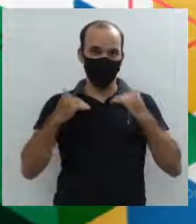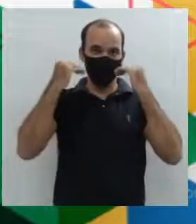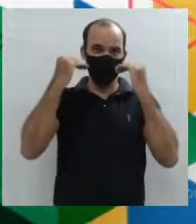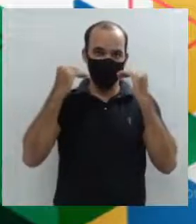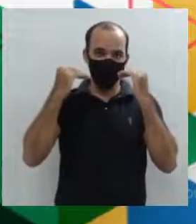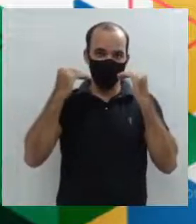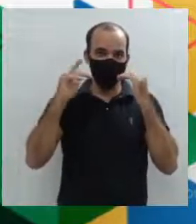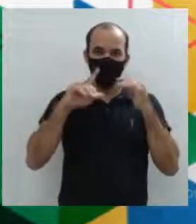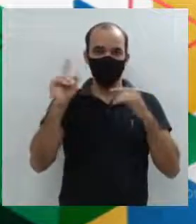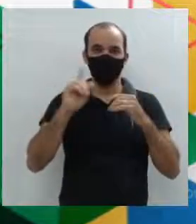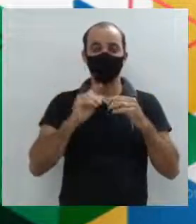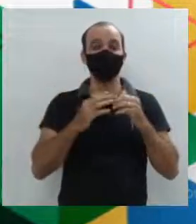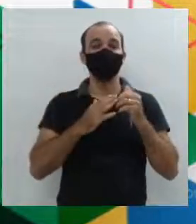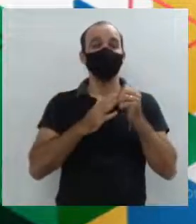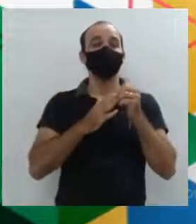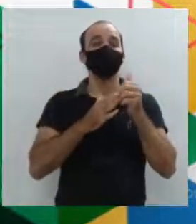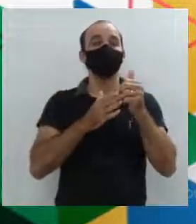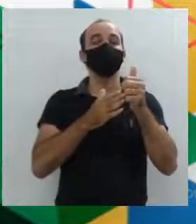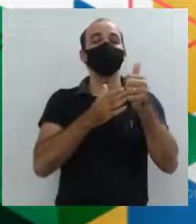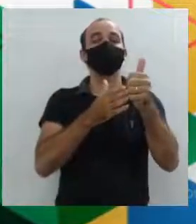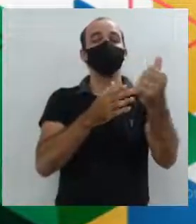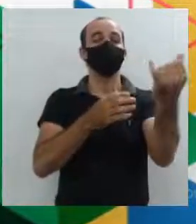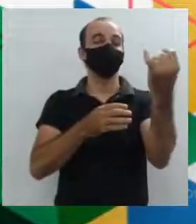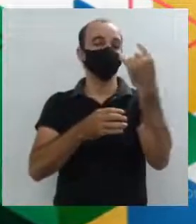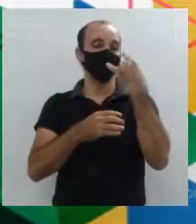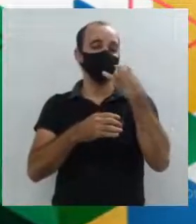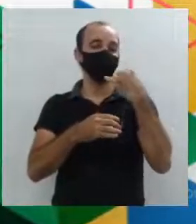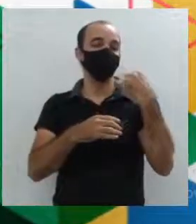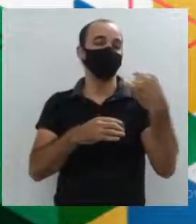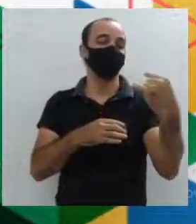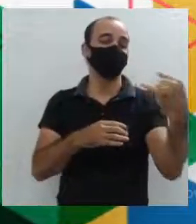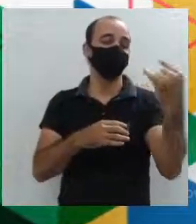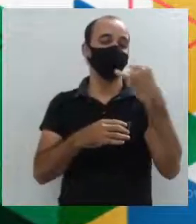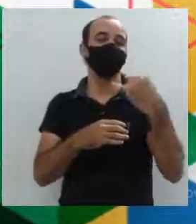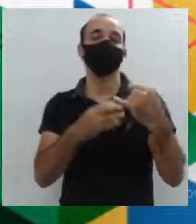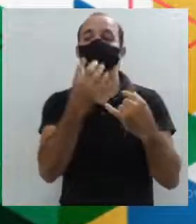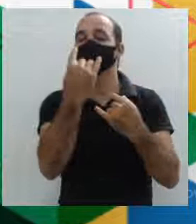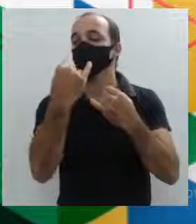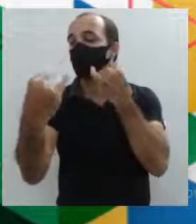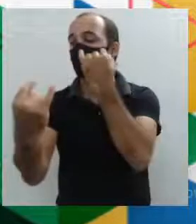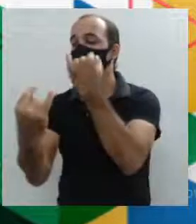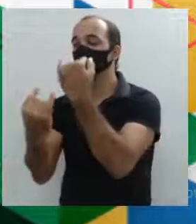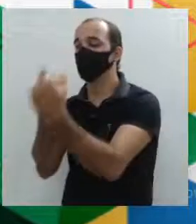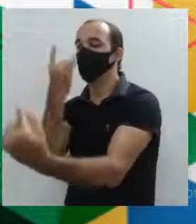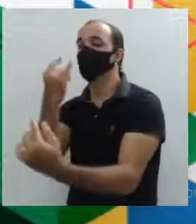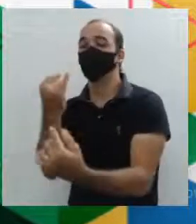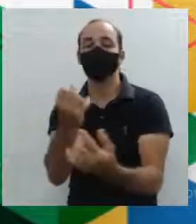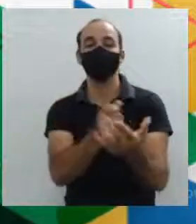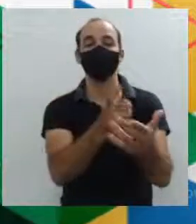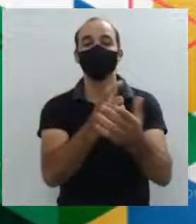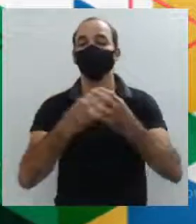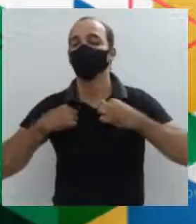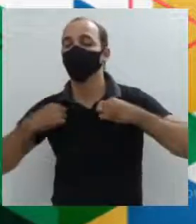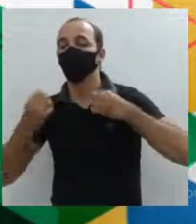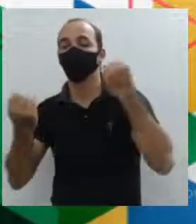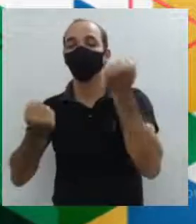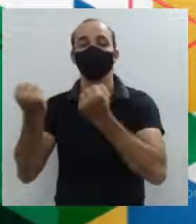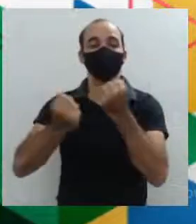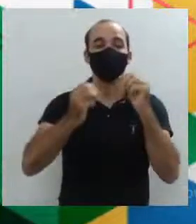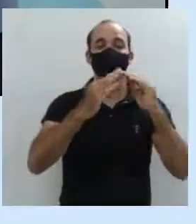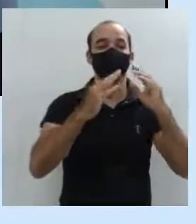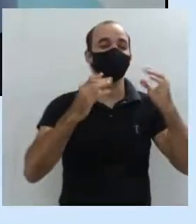sou levado a comprar determinada coisa, determinada marca, determinado produto.